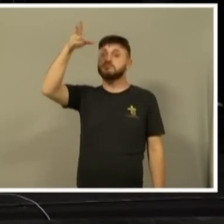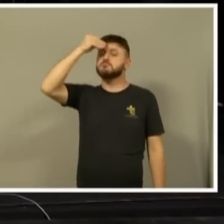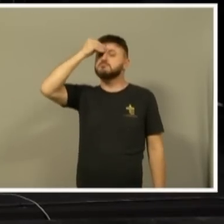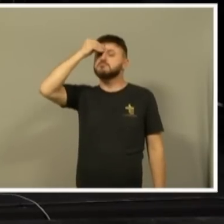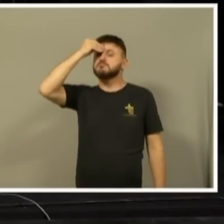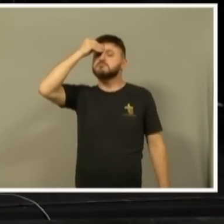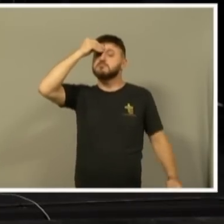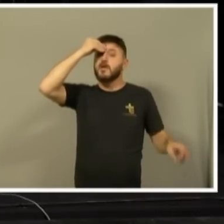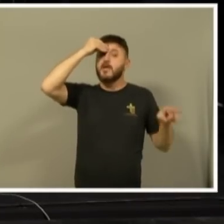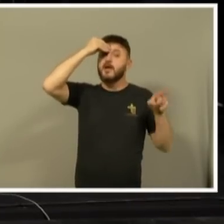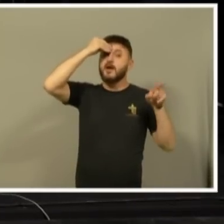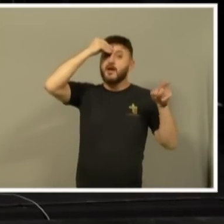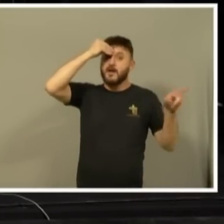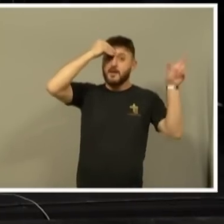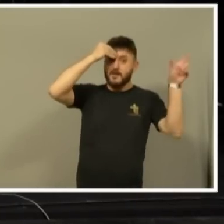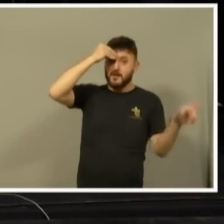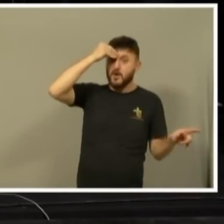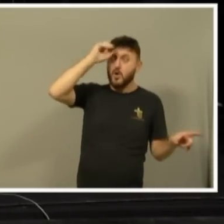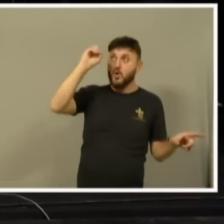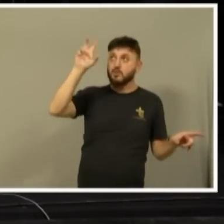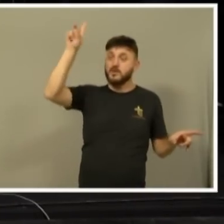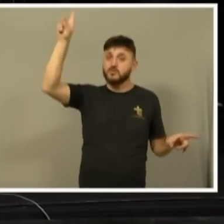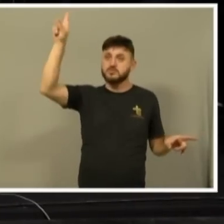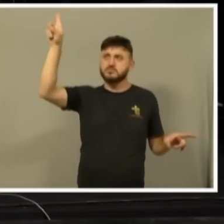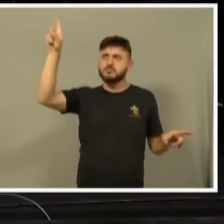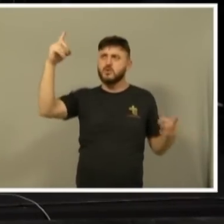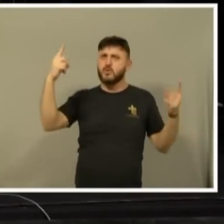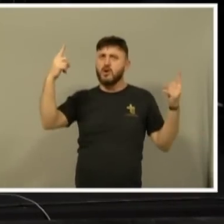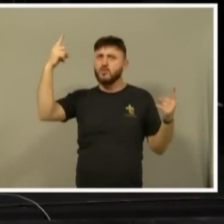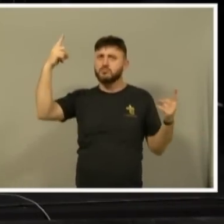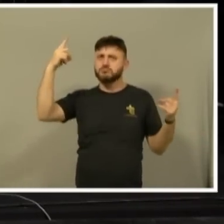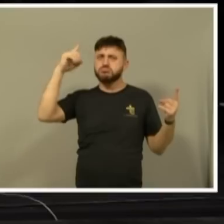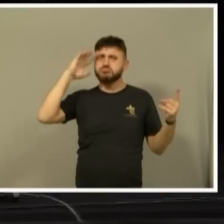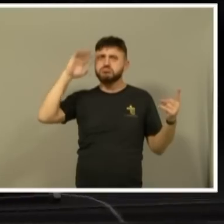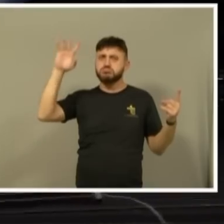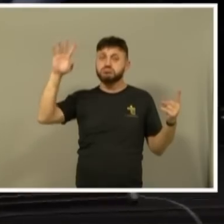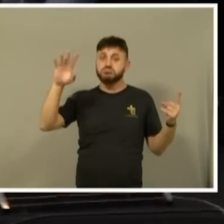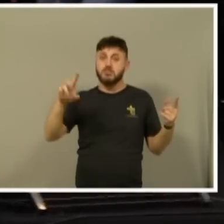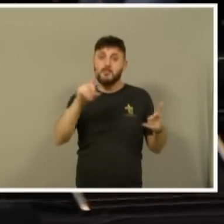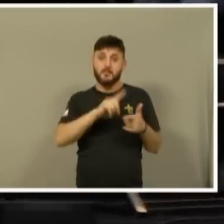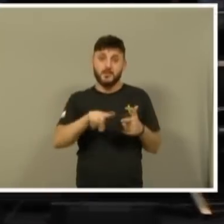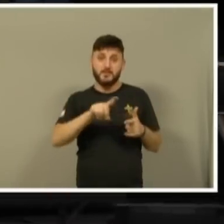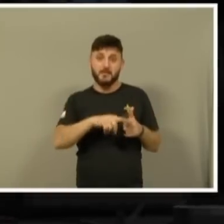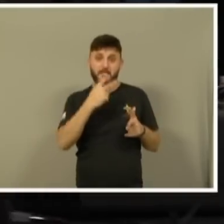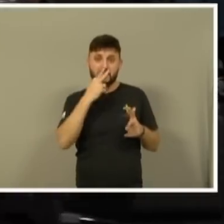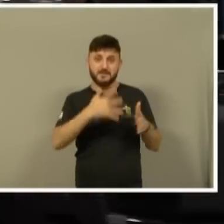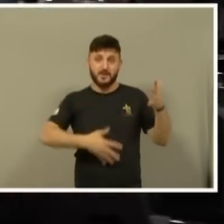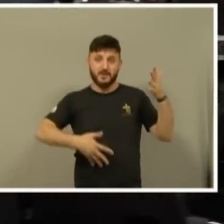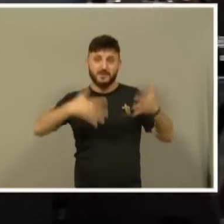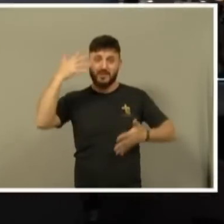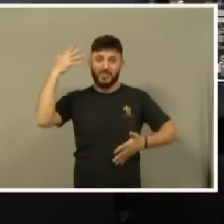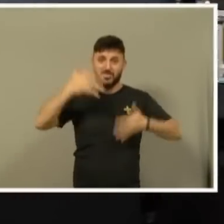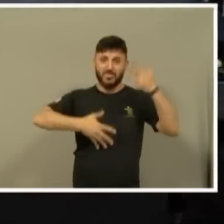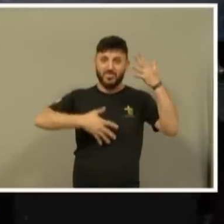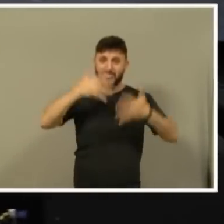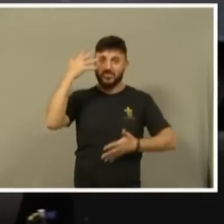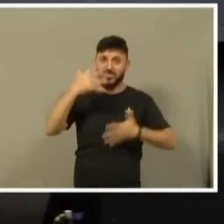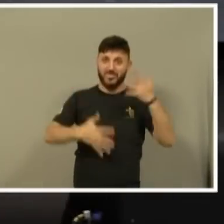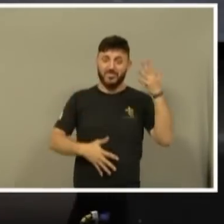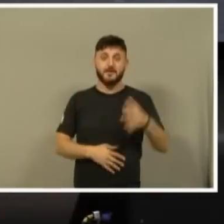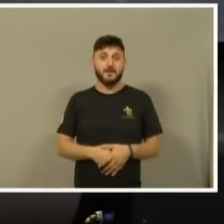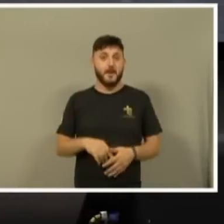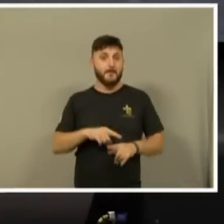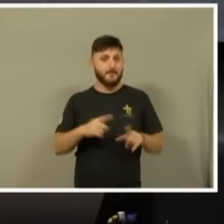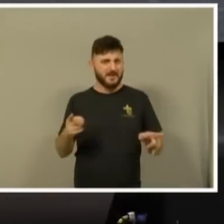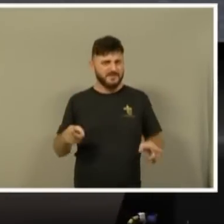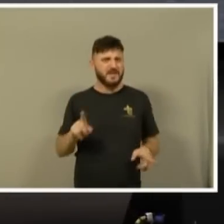Então por isso é um pouco mais difícil rezar. Mas é aí que está o problema. Não é porque é mais difícil que a gente não vai